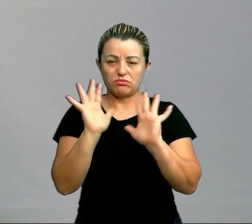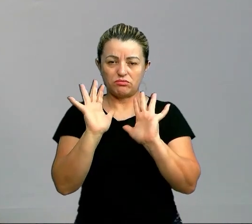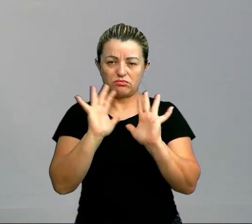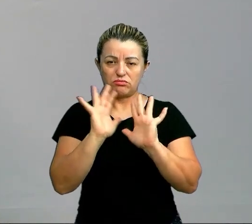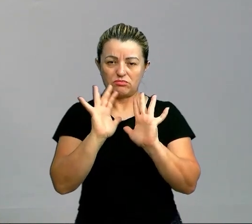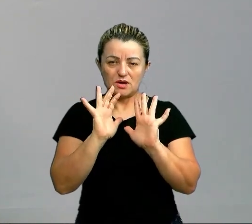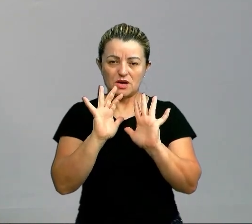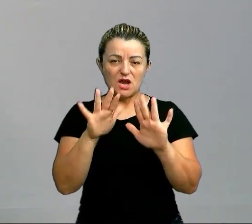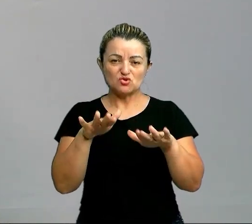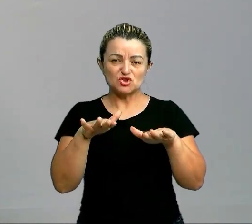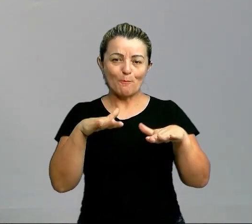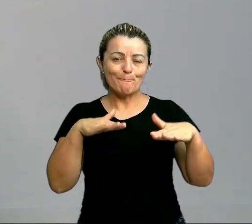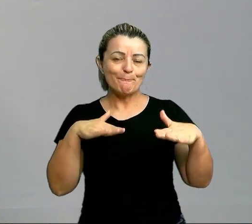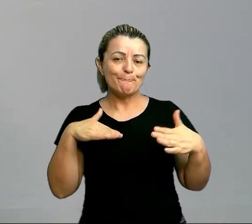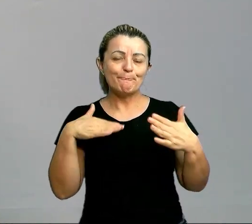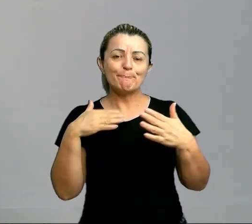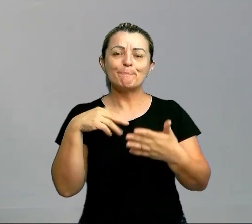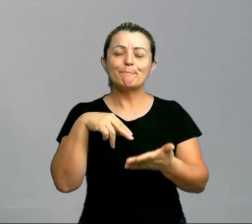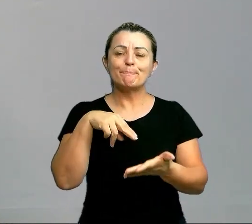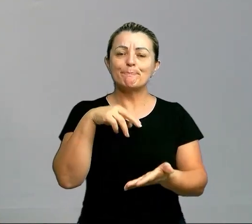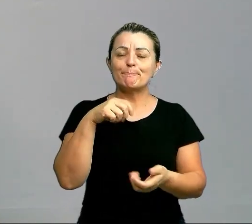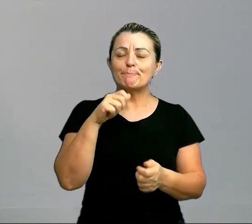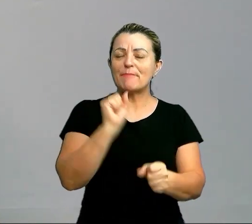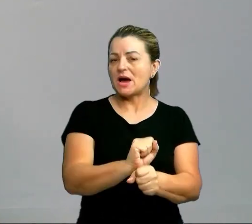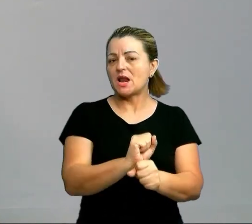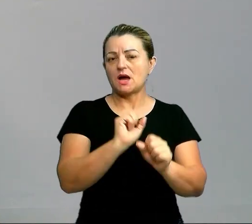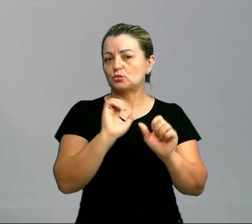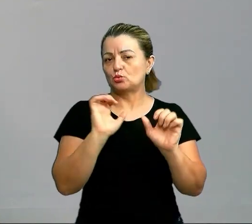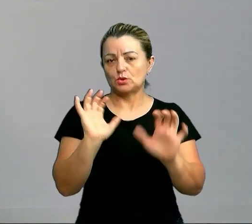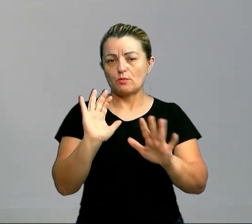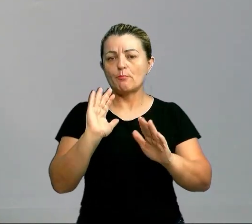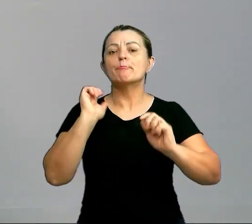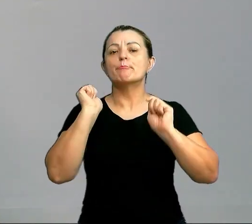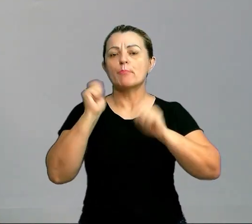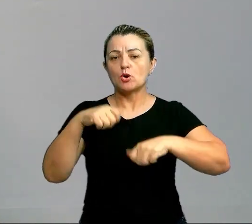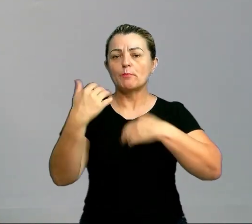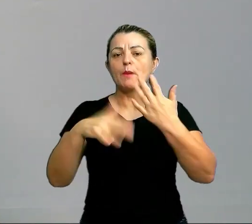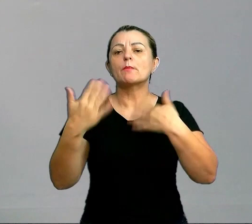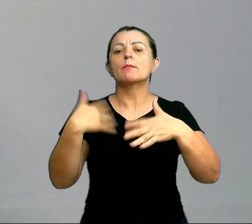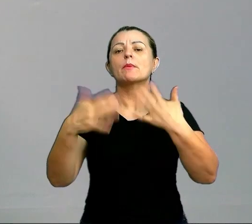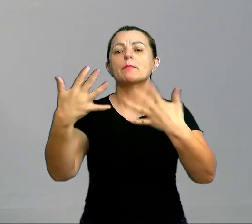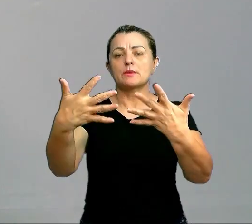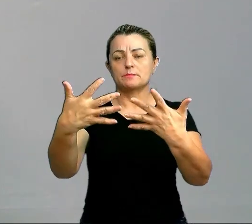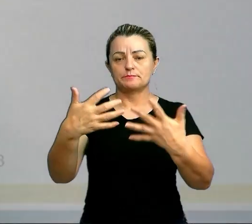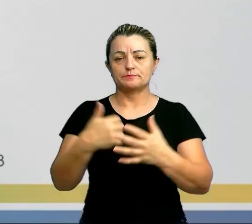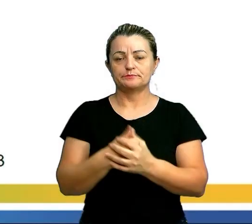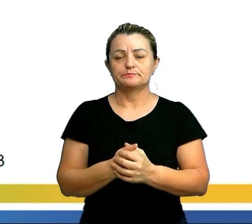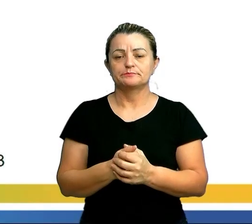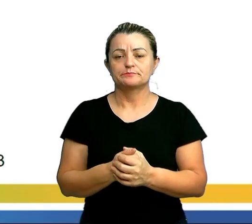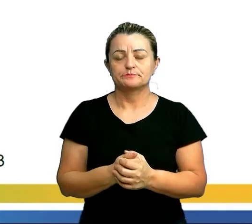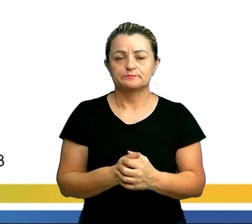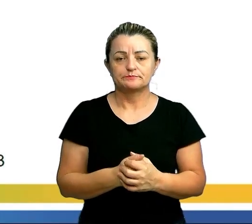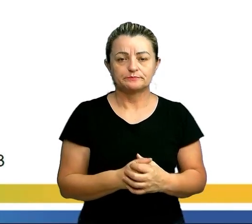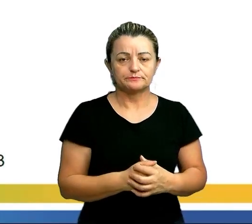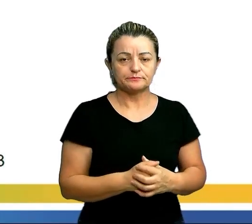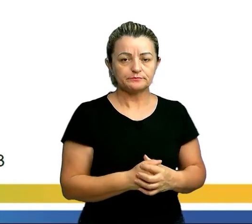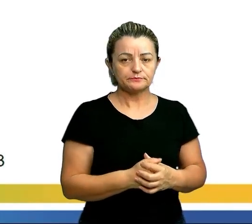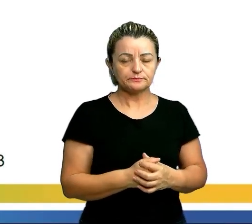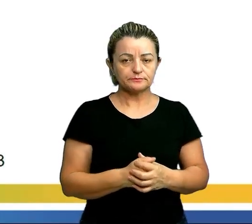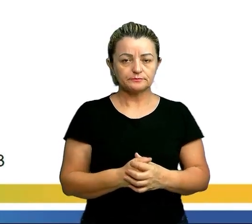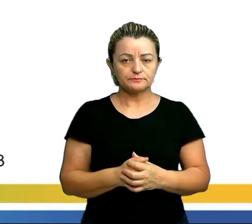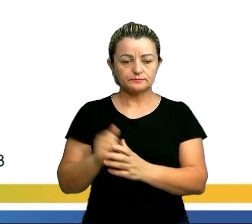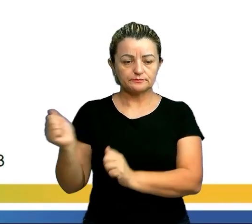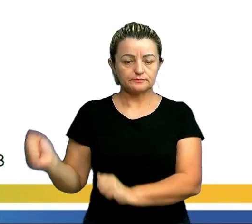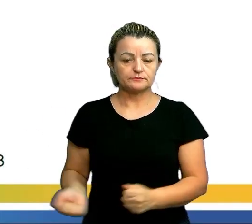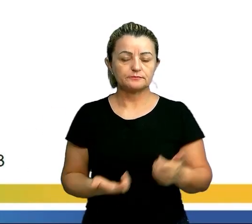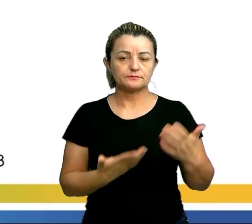são estáticos. Então, ele pode um dia evoluir para mercado comum, mas ele ainda não é, certo?